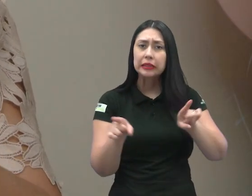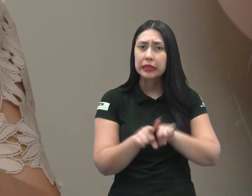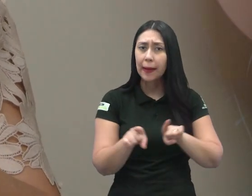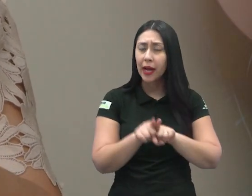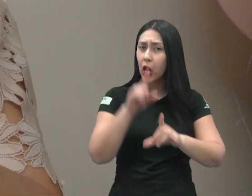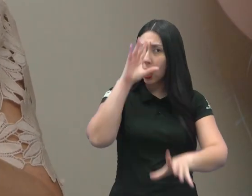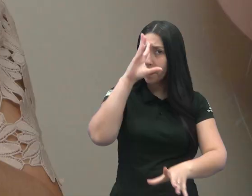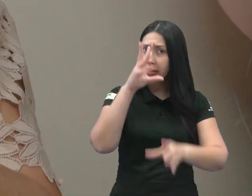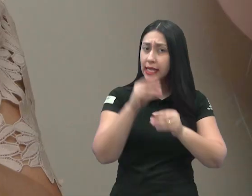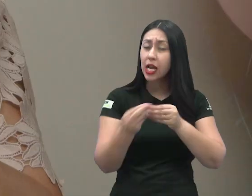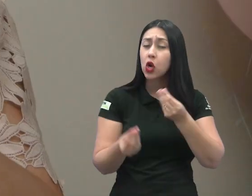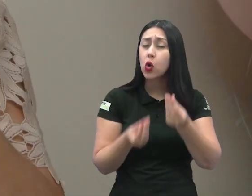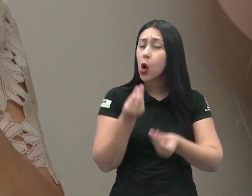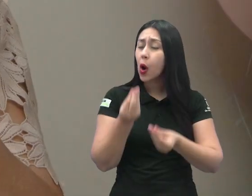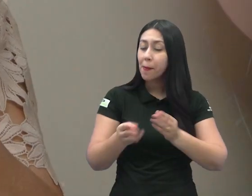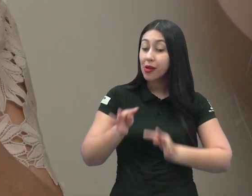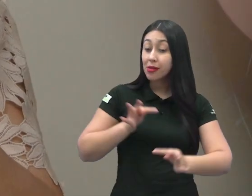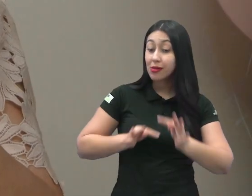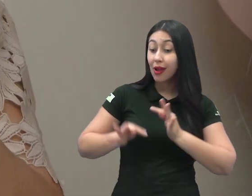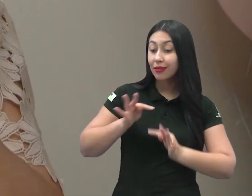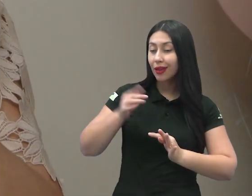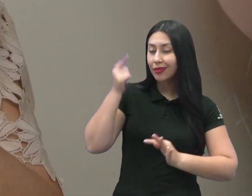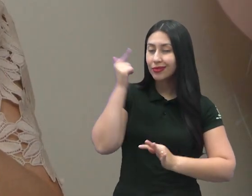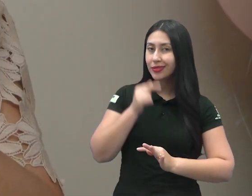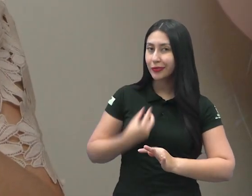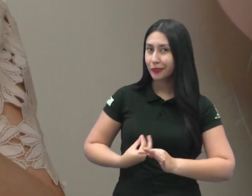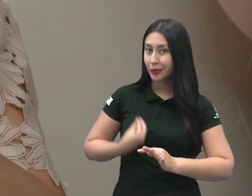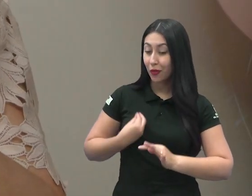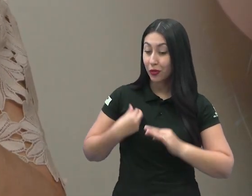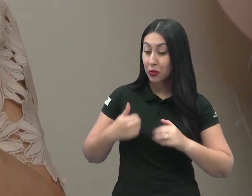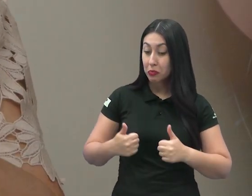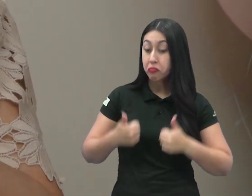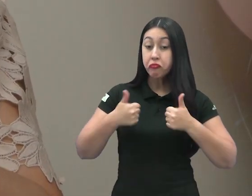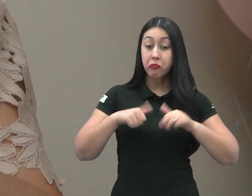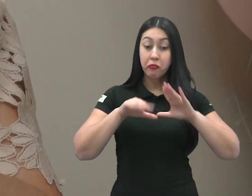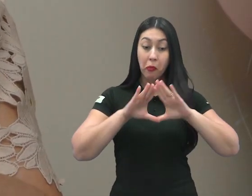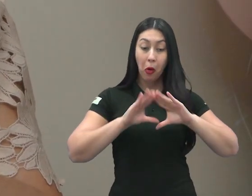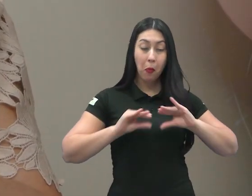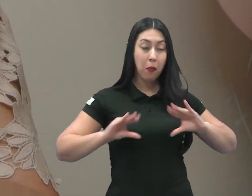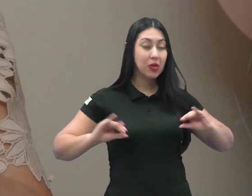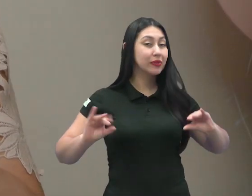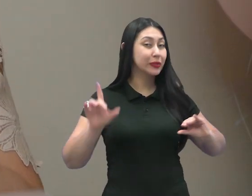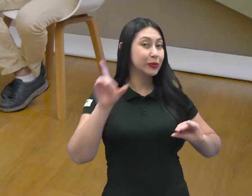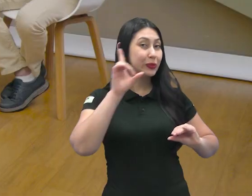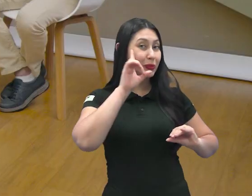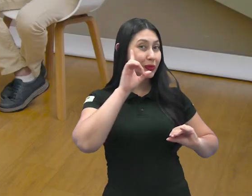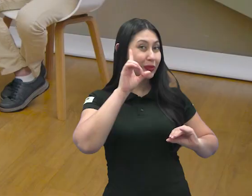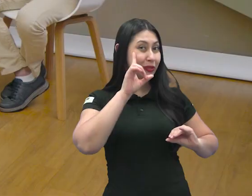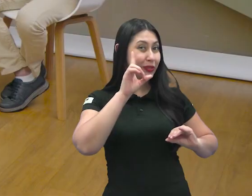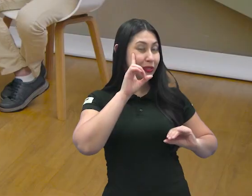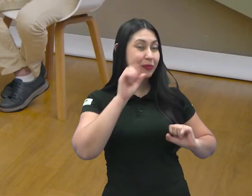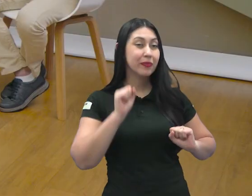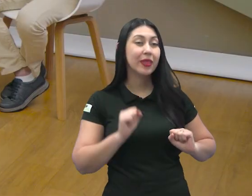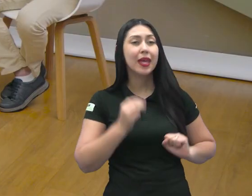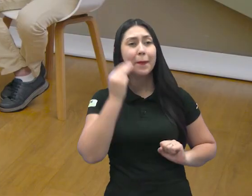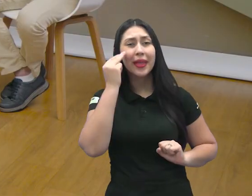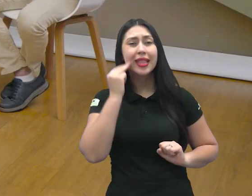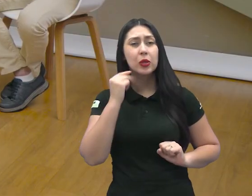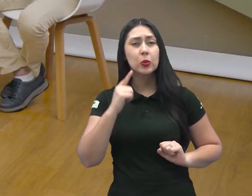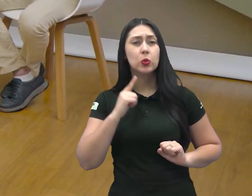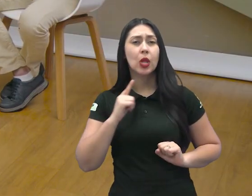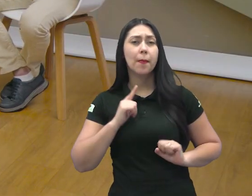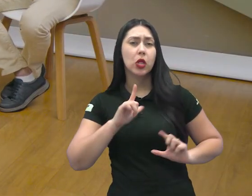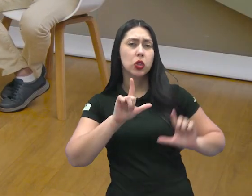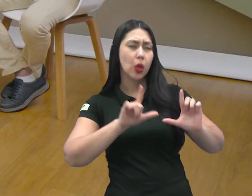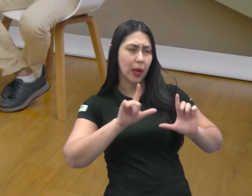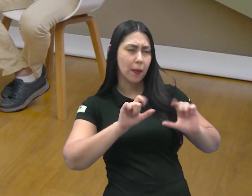como tratar e garantir bem-estar e mais conforto no nosso dia a dia. Matheus, nós temos algumas imagens. Por